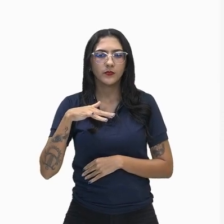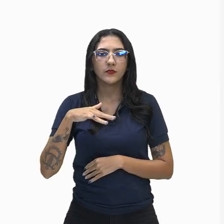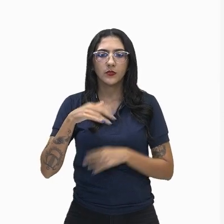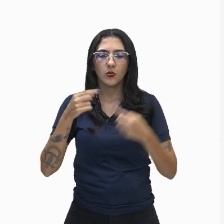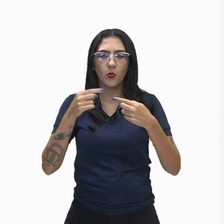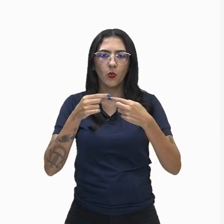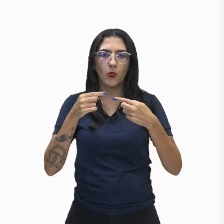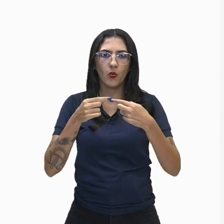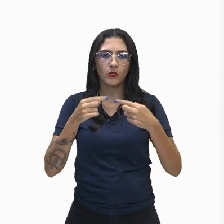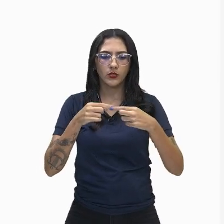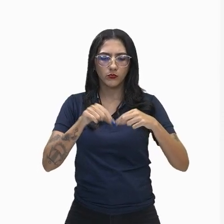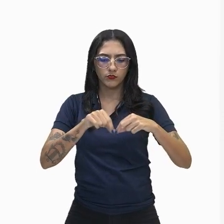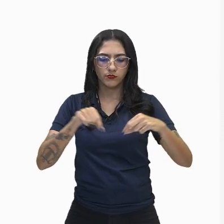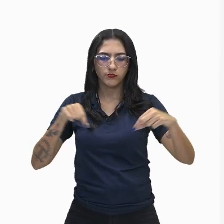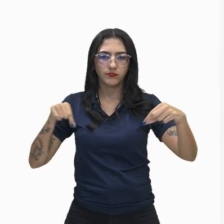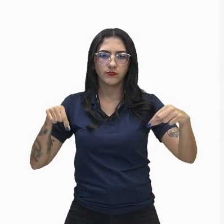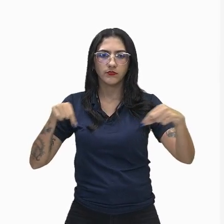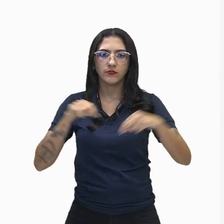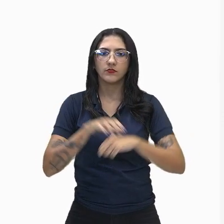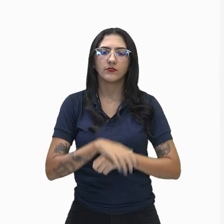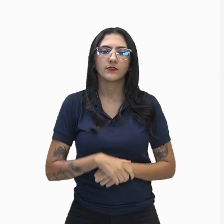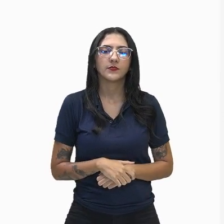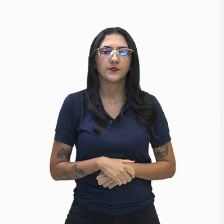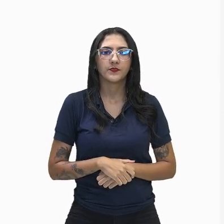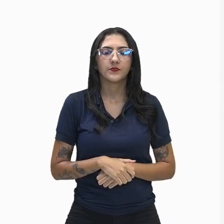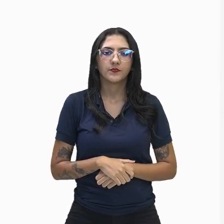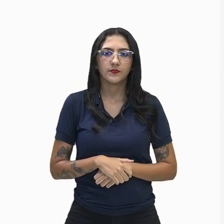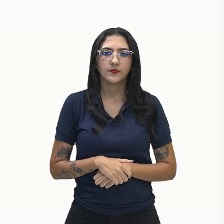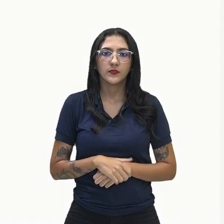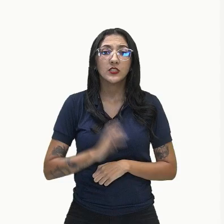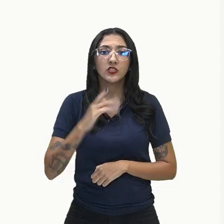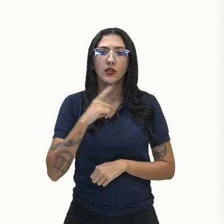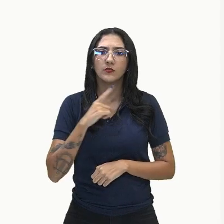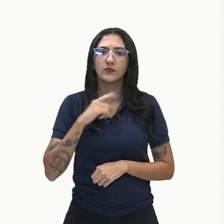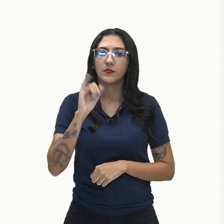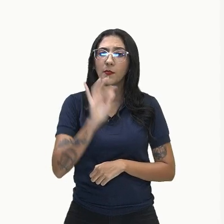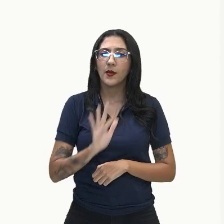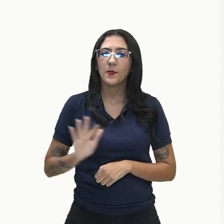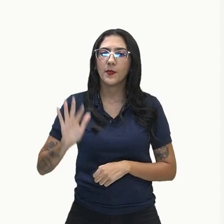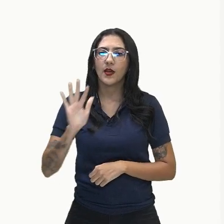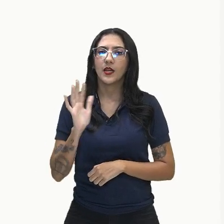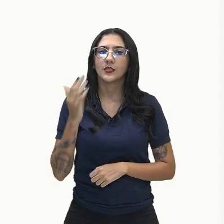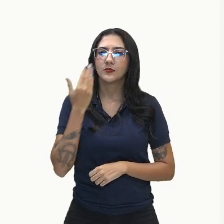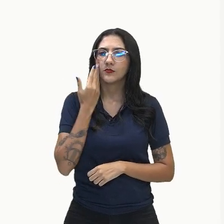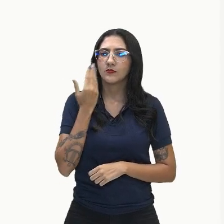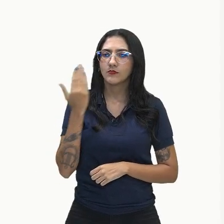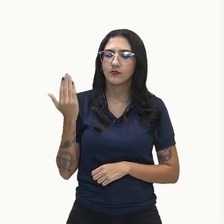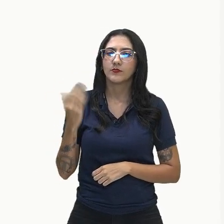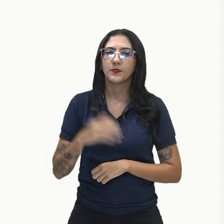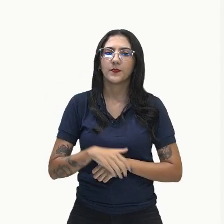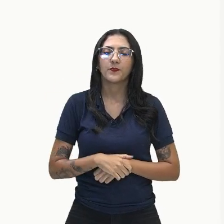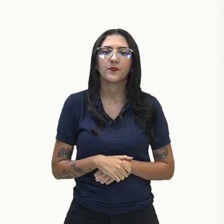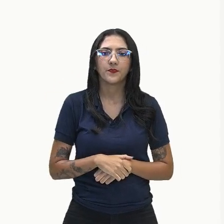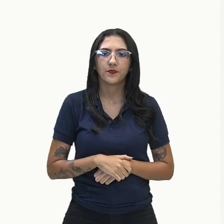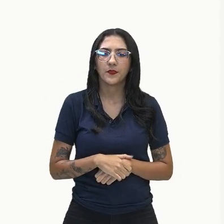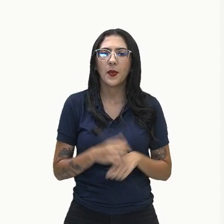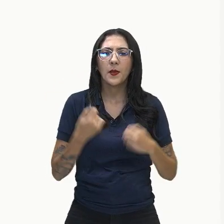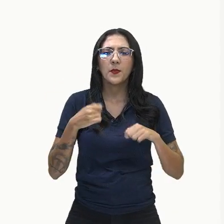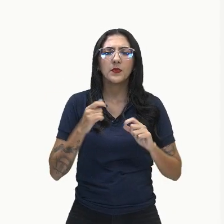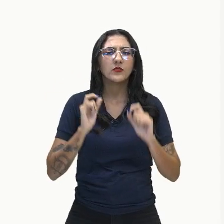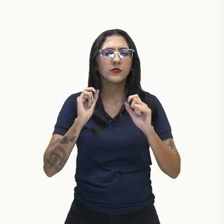o terreno? Bom, olha só, ainda tem o suporte da imagem aí, ó. Ele disse pra gente, ele quer que a gente faça o seguinte,